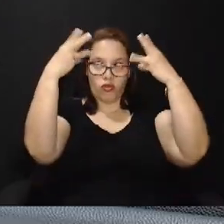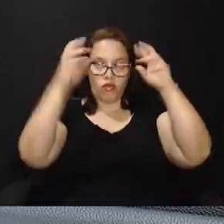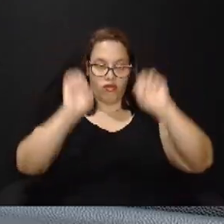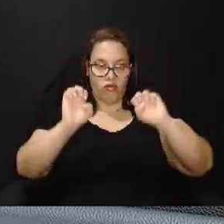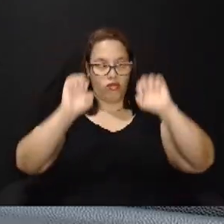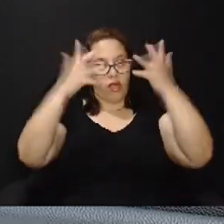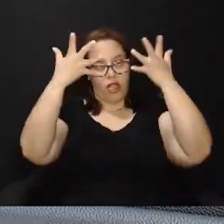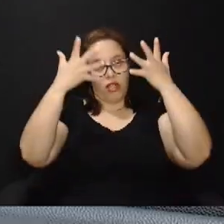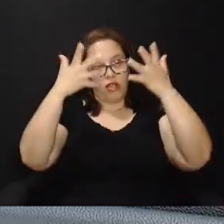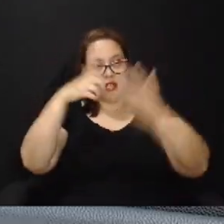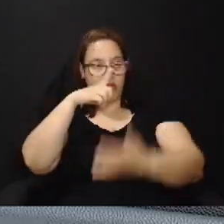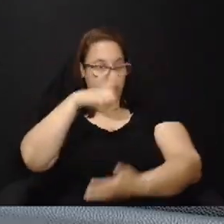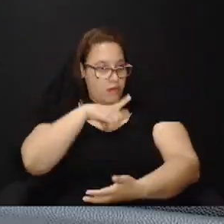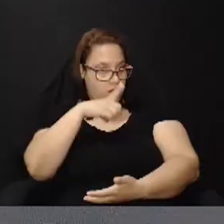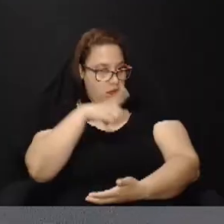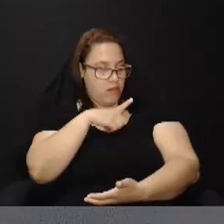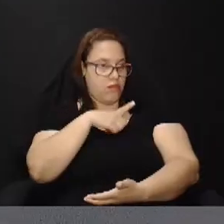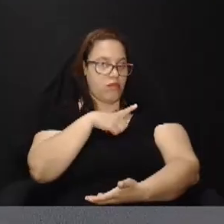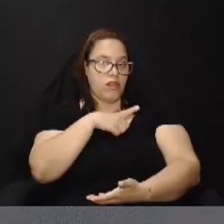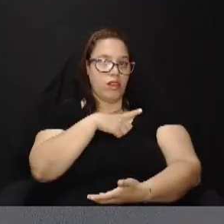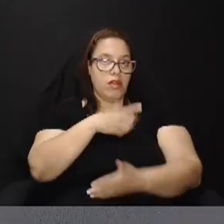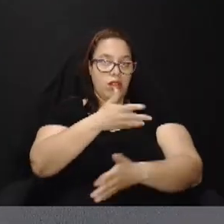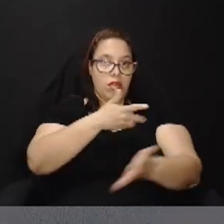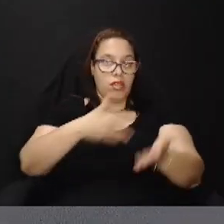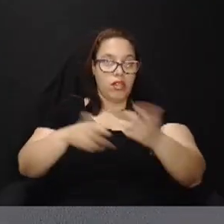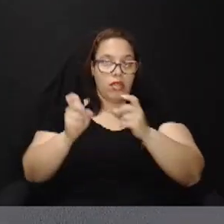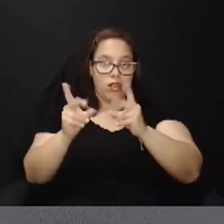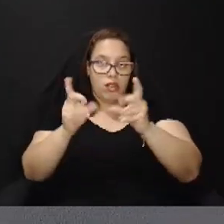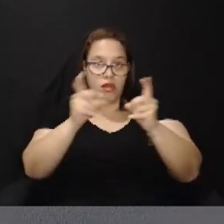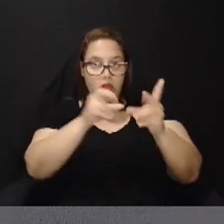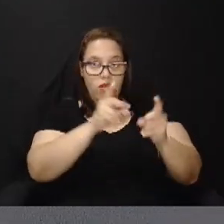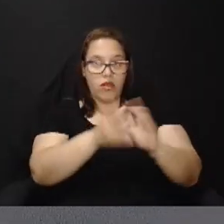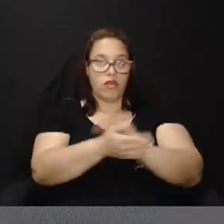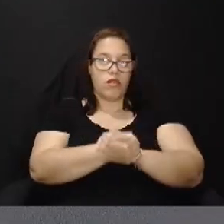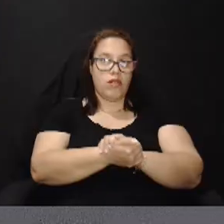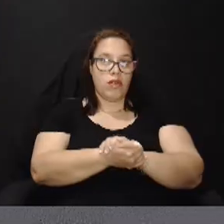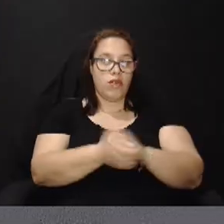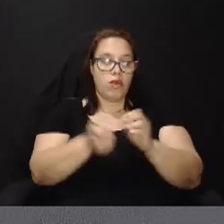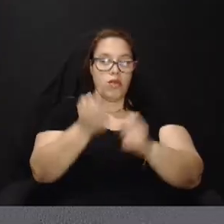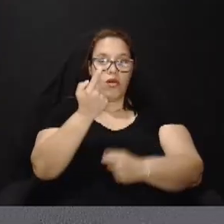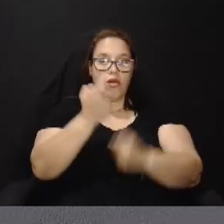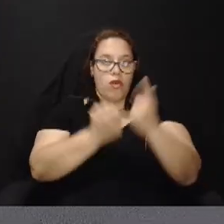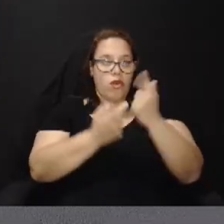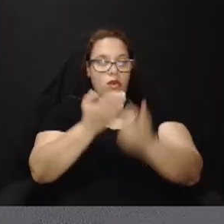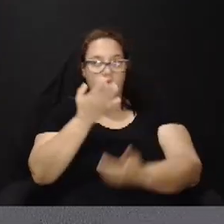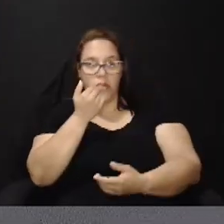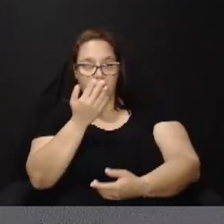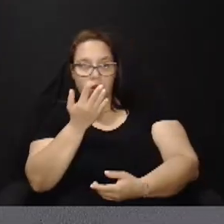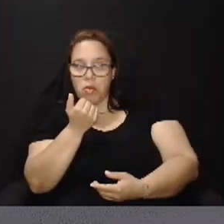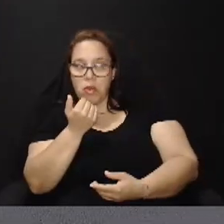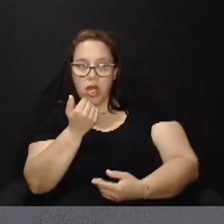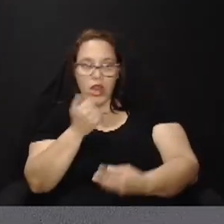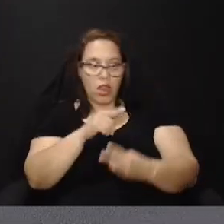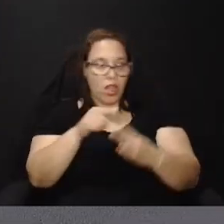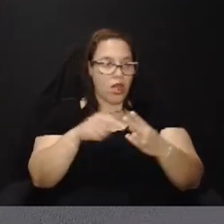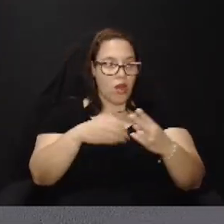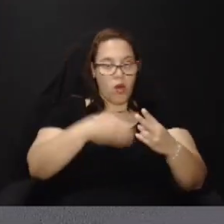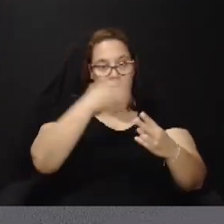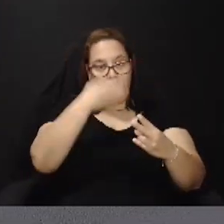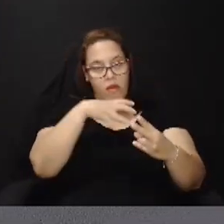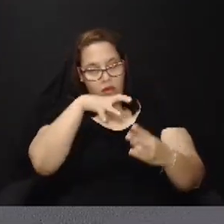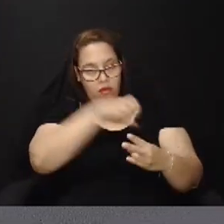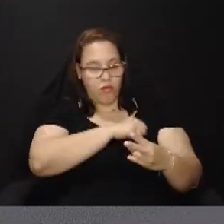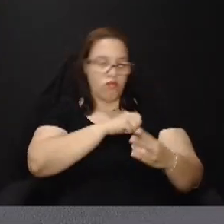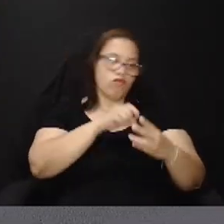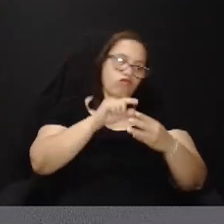os seus participantes que vendem lá uma pipoca, uma comida, uma maçã do amor, um morango do amor, que está